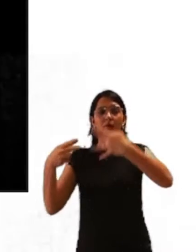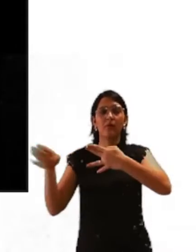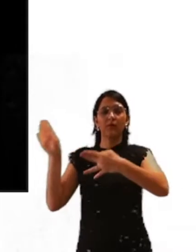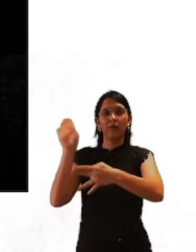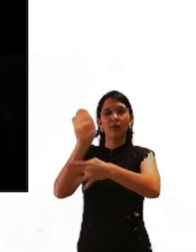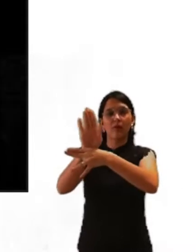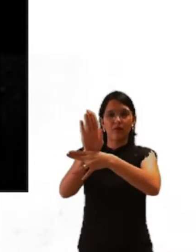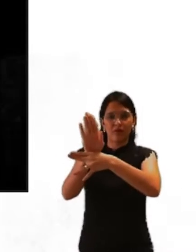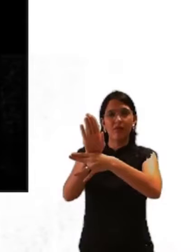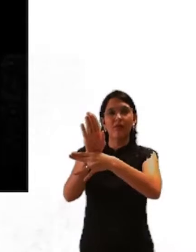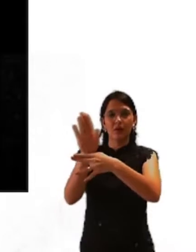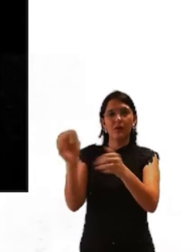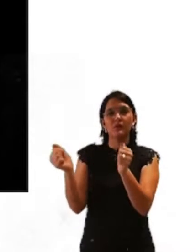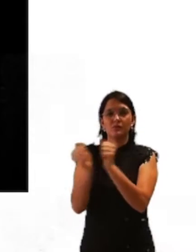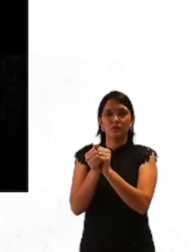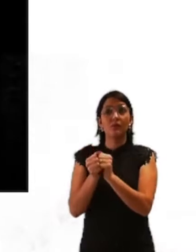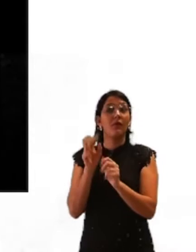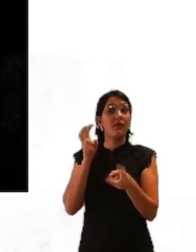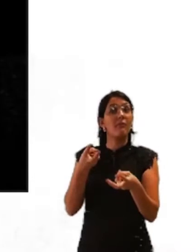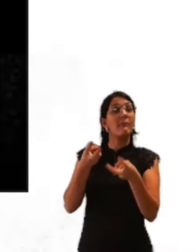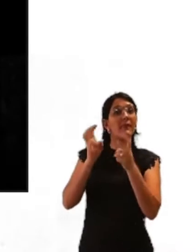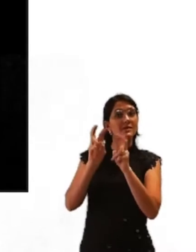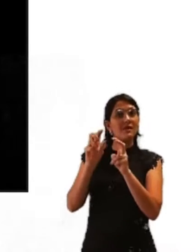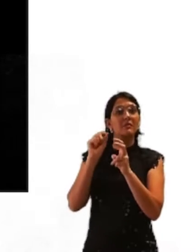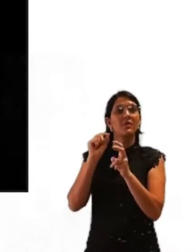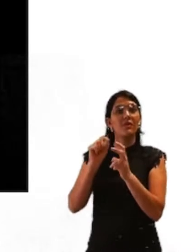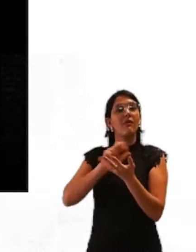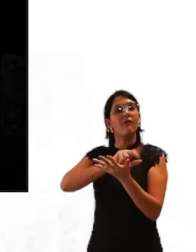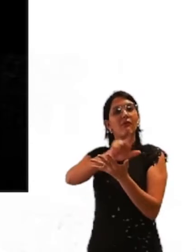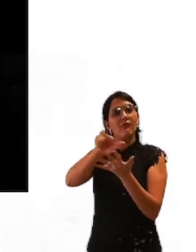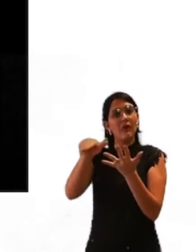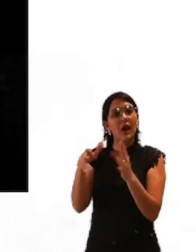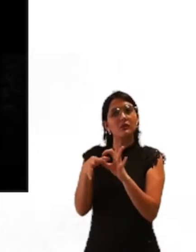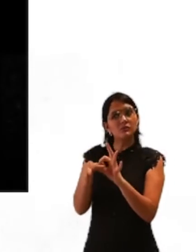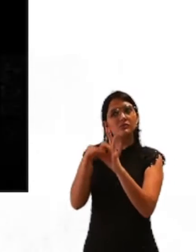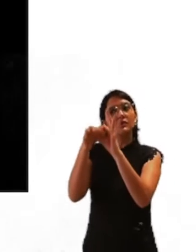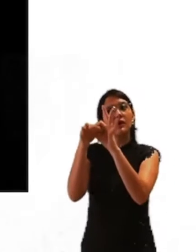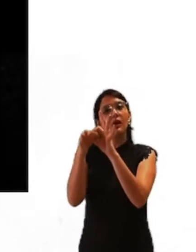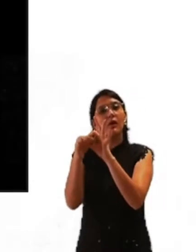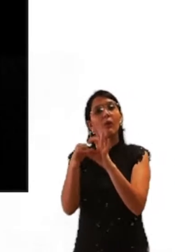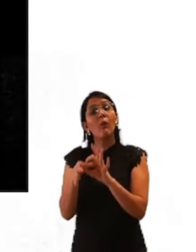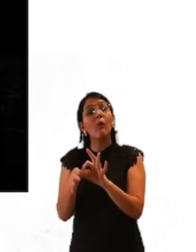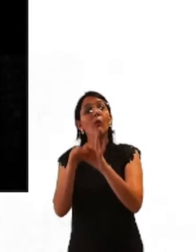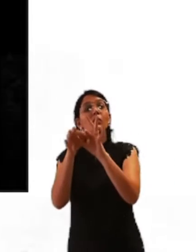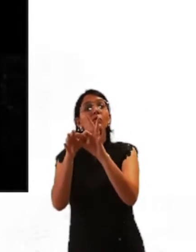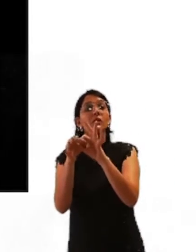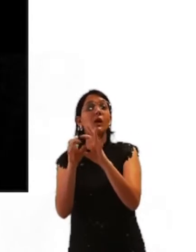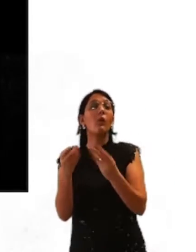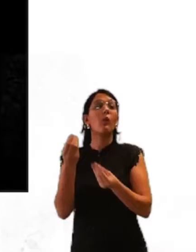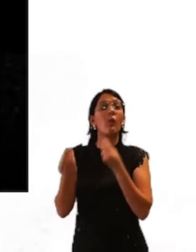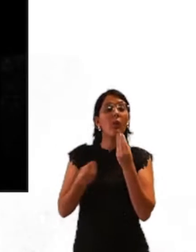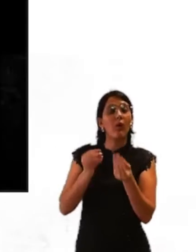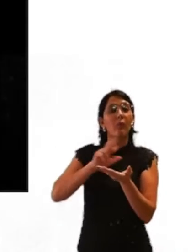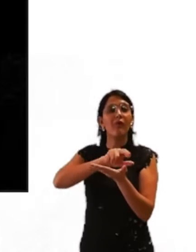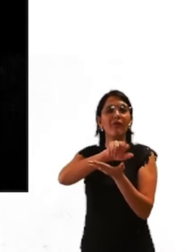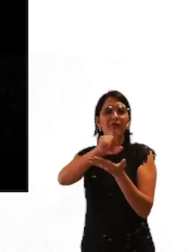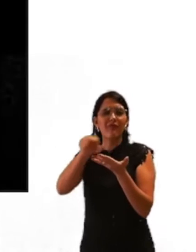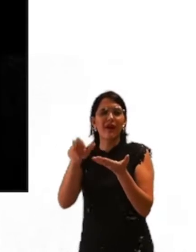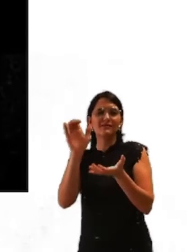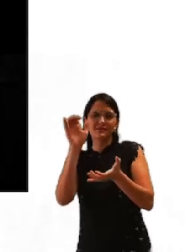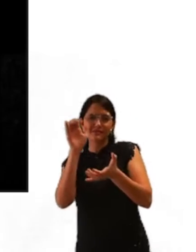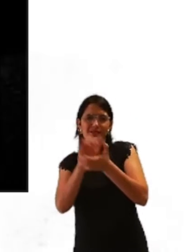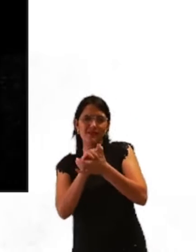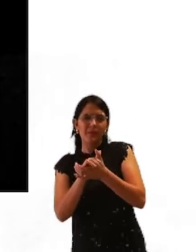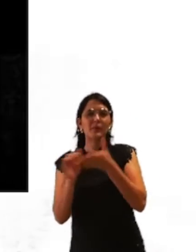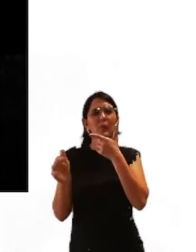identifica claramente uma ideologia. Uniões homoafetivas, né? Pode ter um conteúdo ideológico. E olha